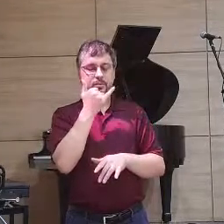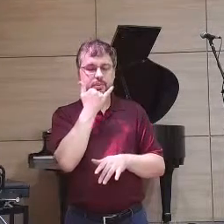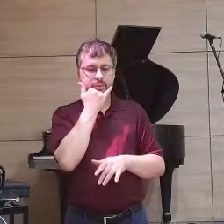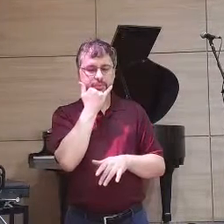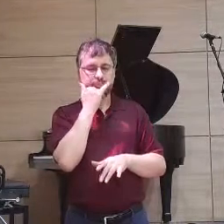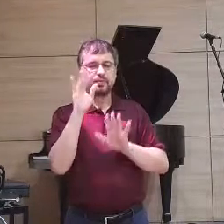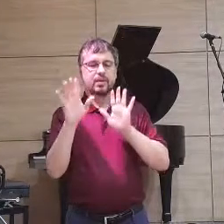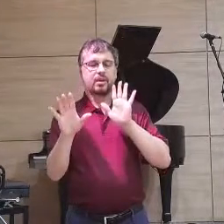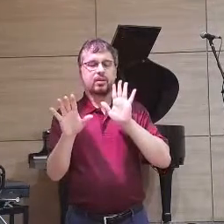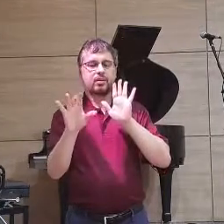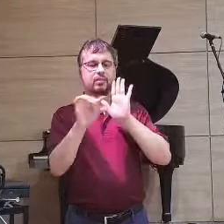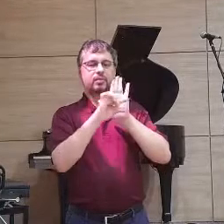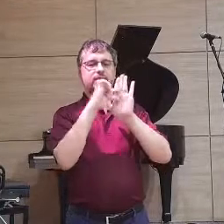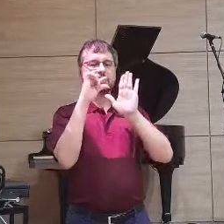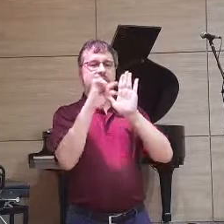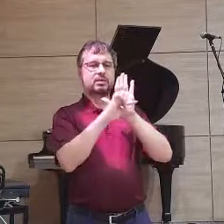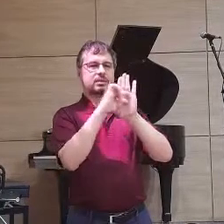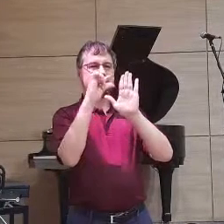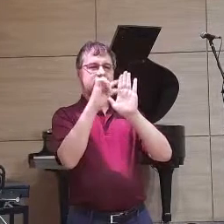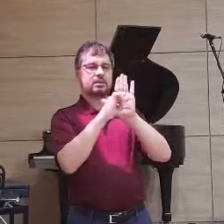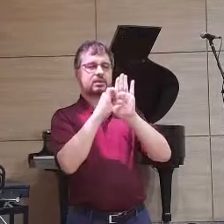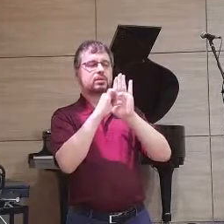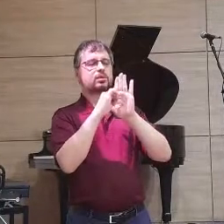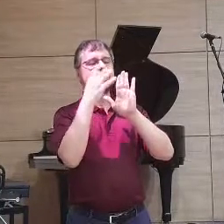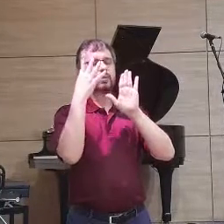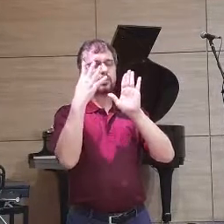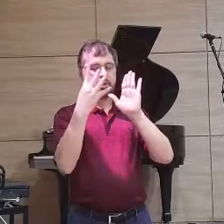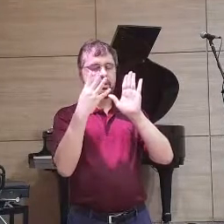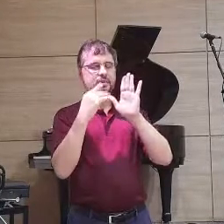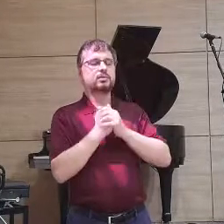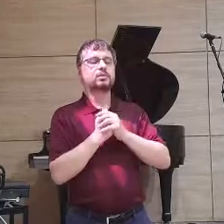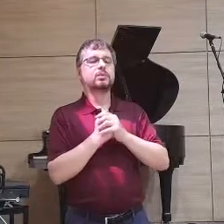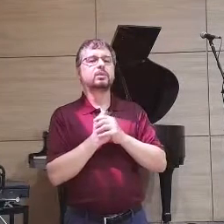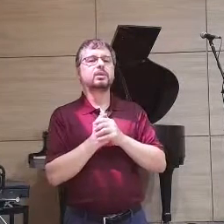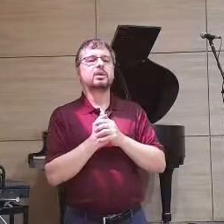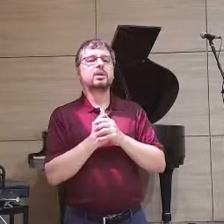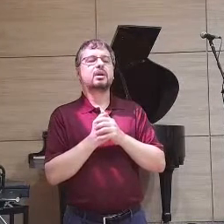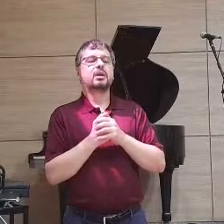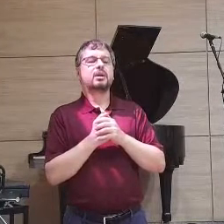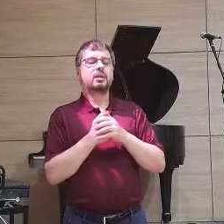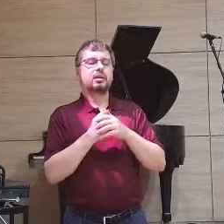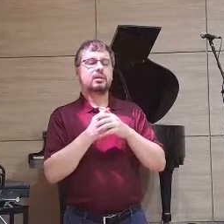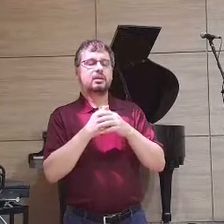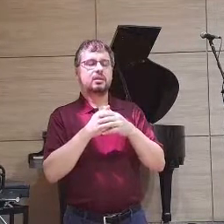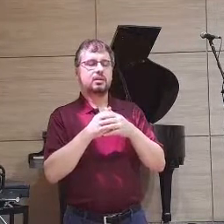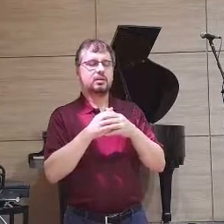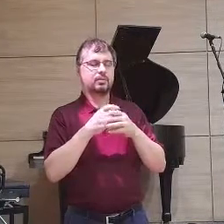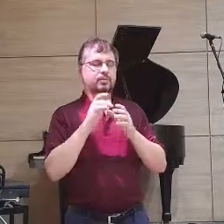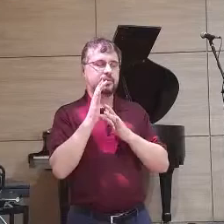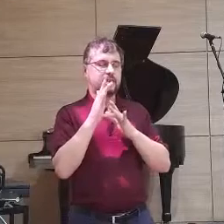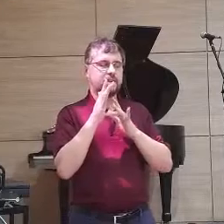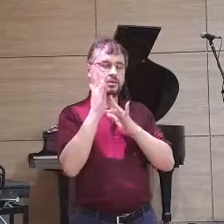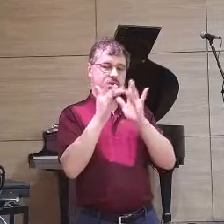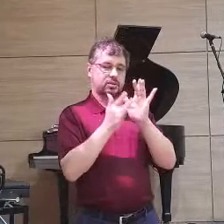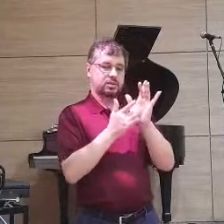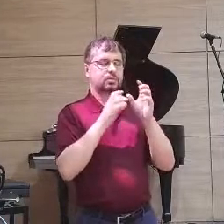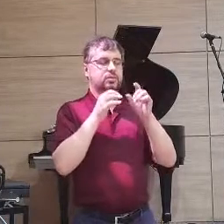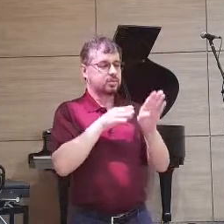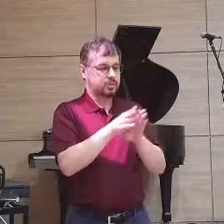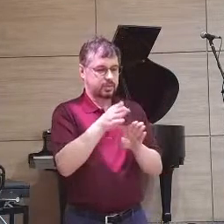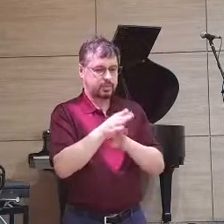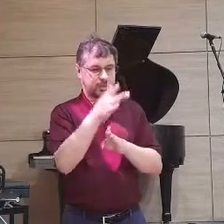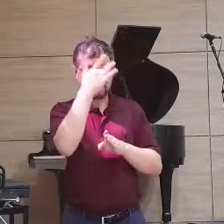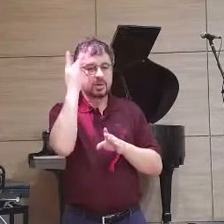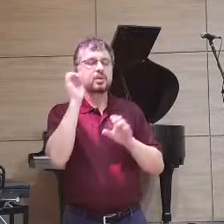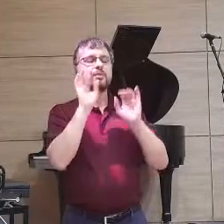esses homens esses discípulos ficar sem ali na cidade de Jerusalém até receberem a promessa do pai e dele ouviu Versículo